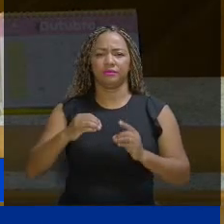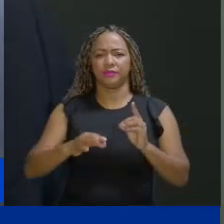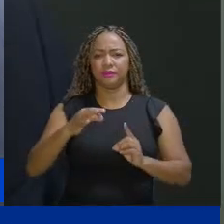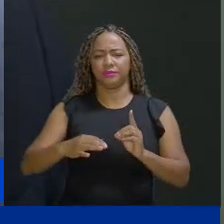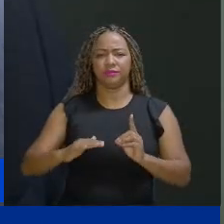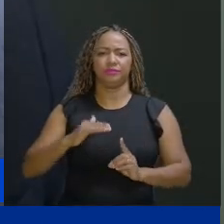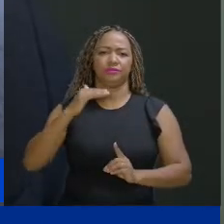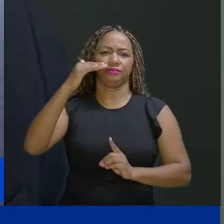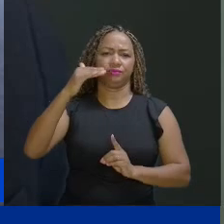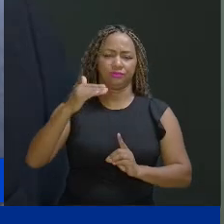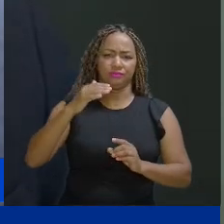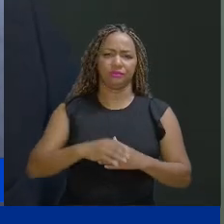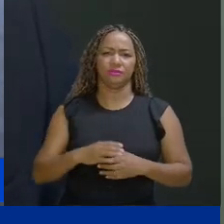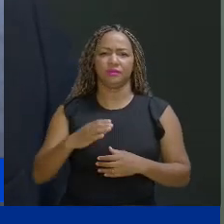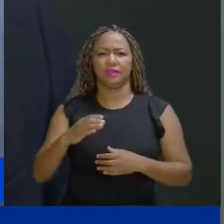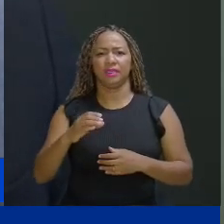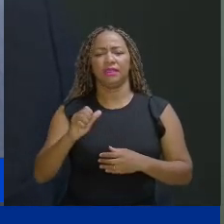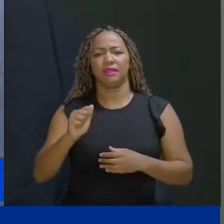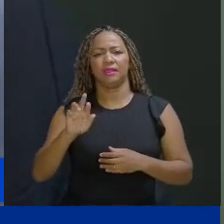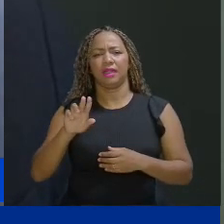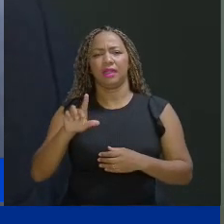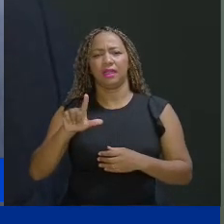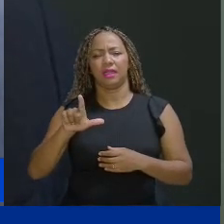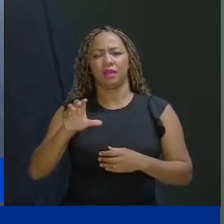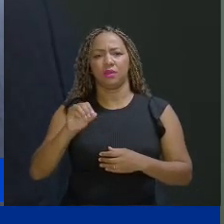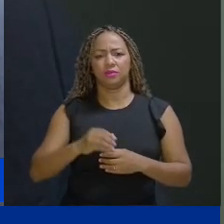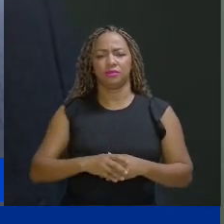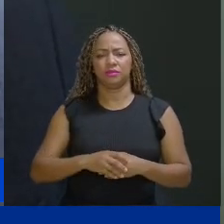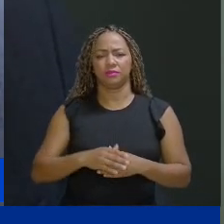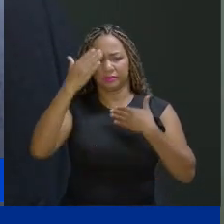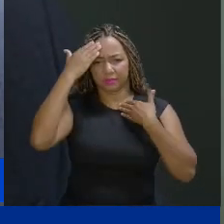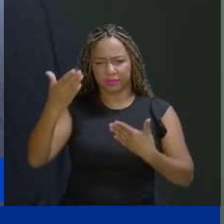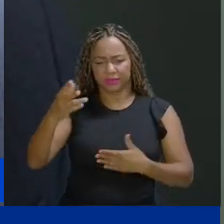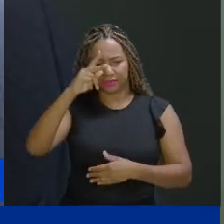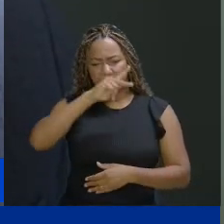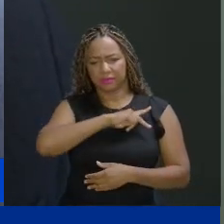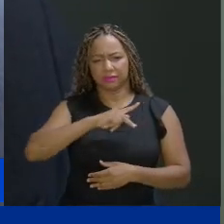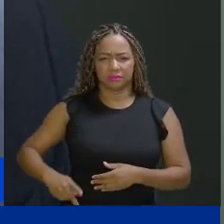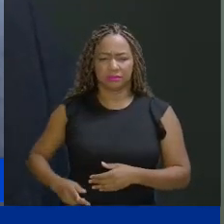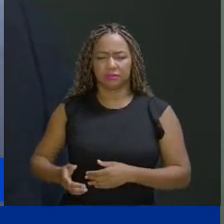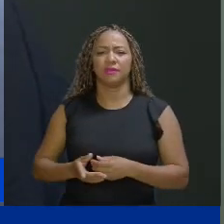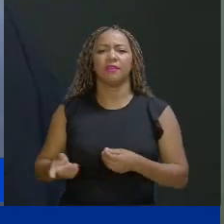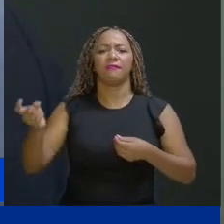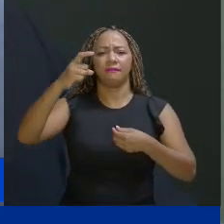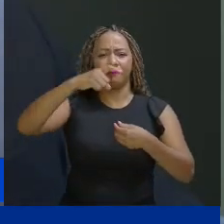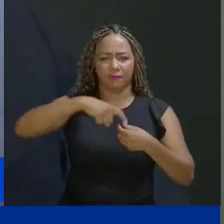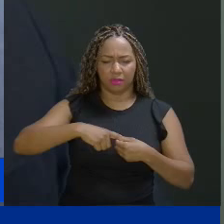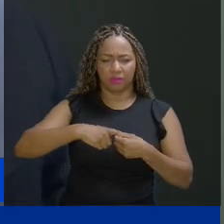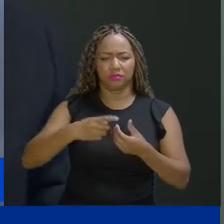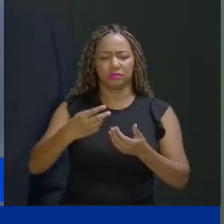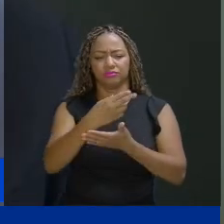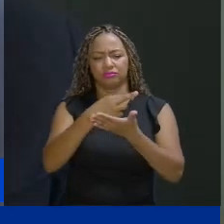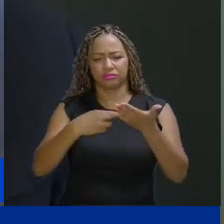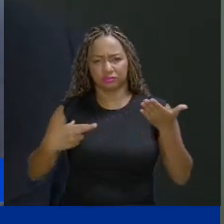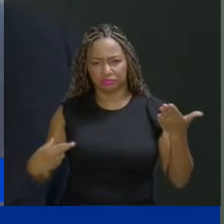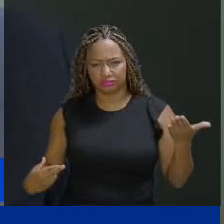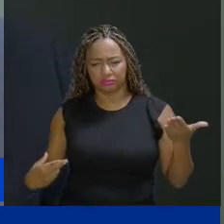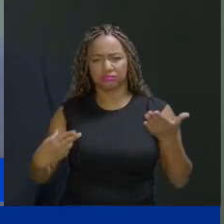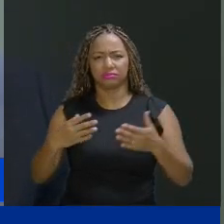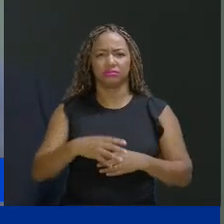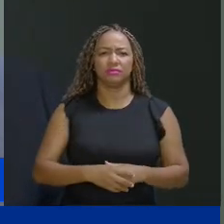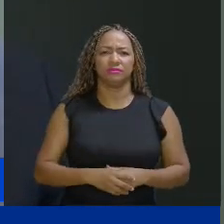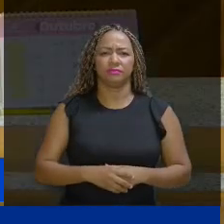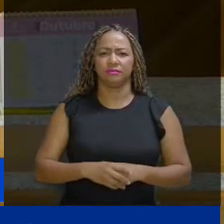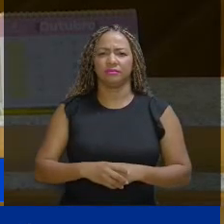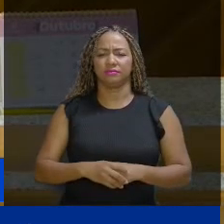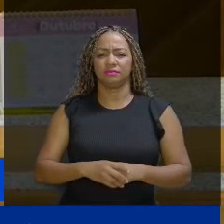Torque. Obrigado, senhor presidente. Retorno a palavra a Vossa Excelência para o relatório deste